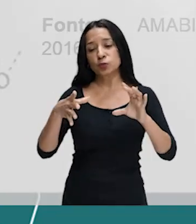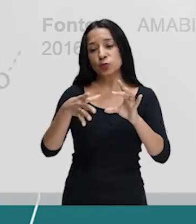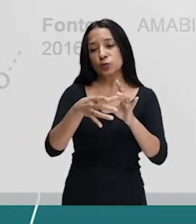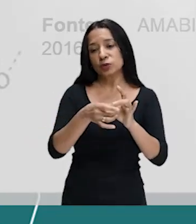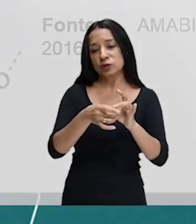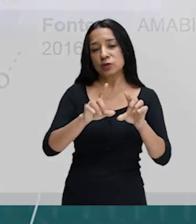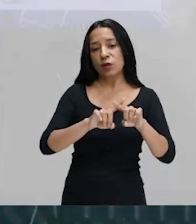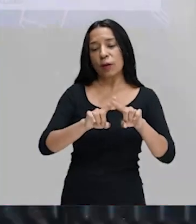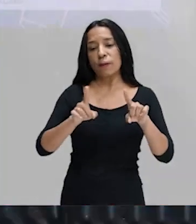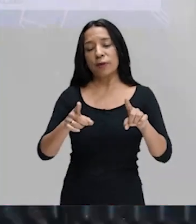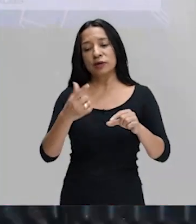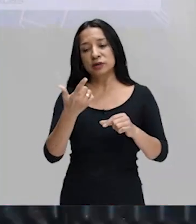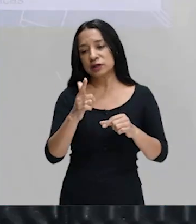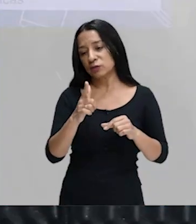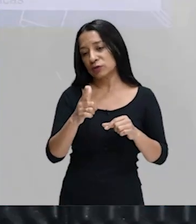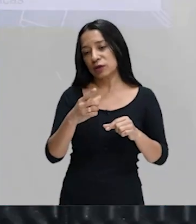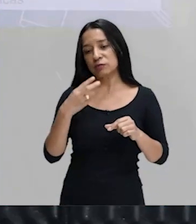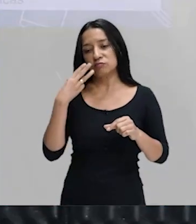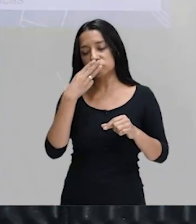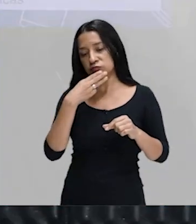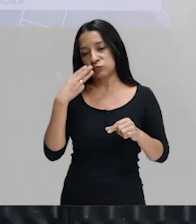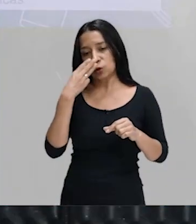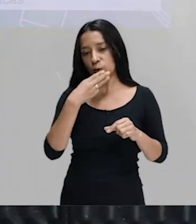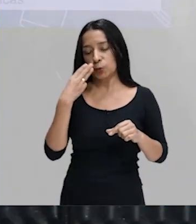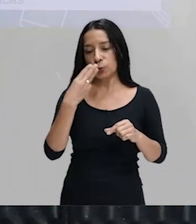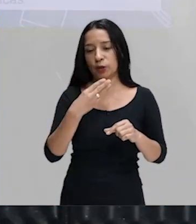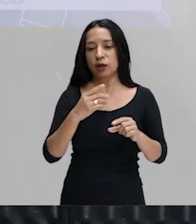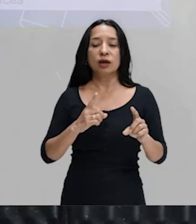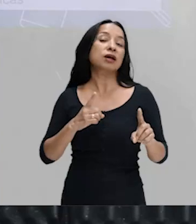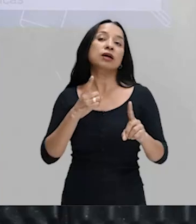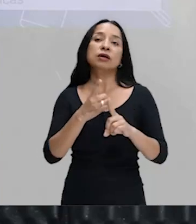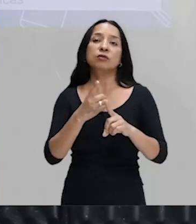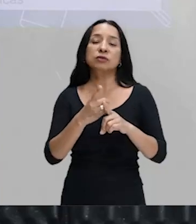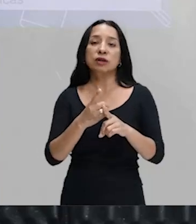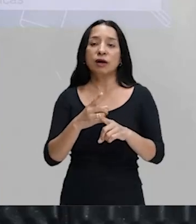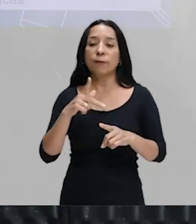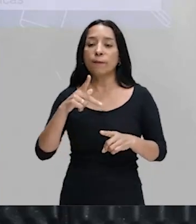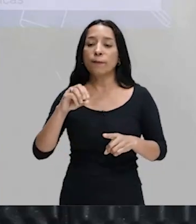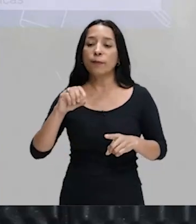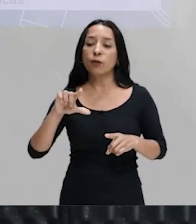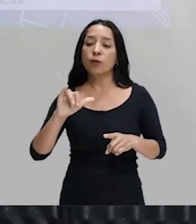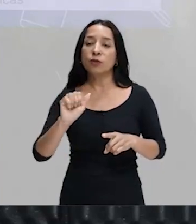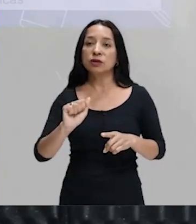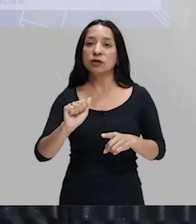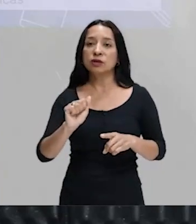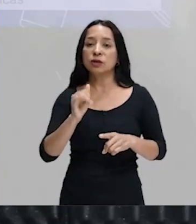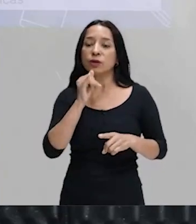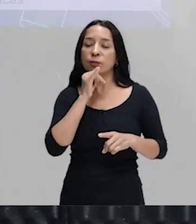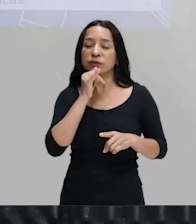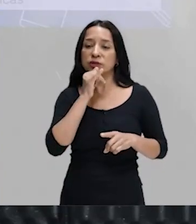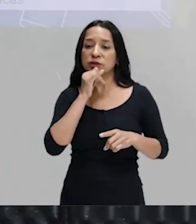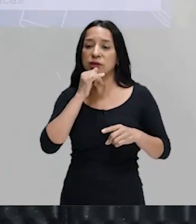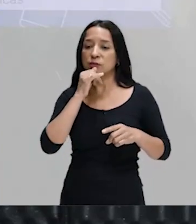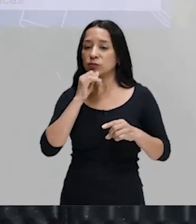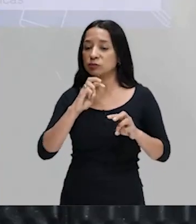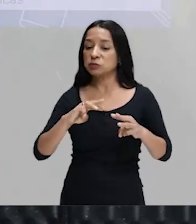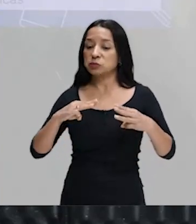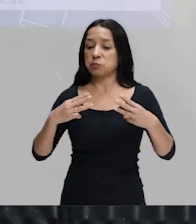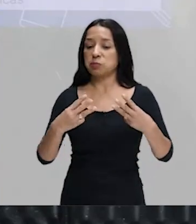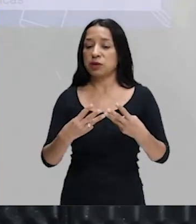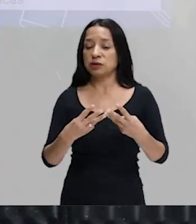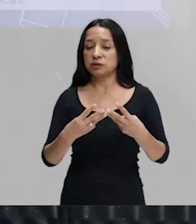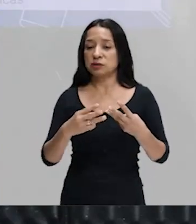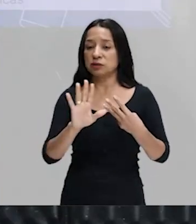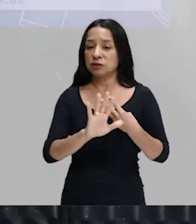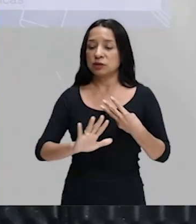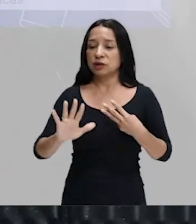vai trazer um sabor adocicado. Nós vamos encontrar polissacarídeos nas massas em geral, ok?